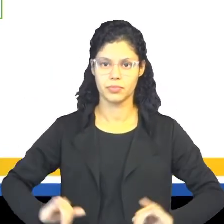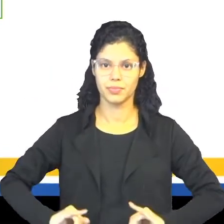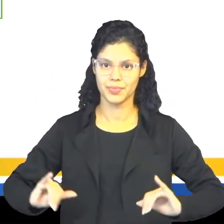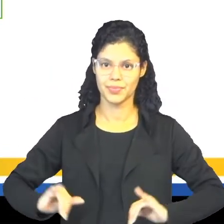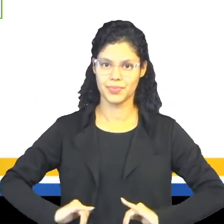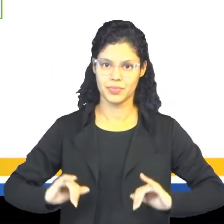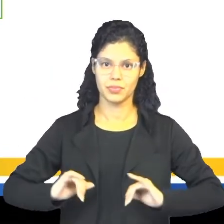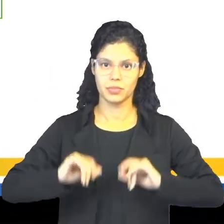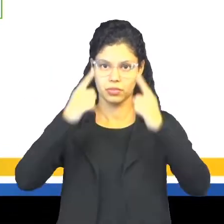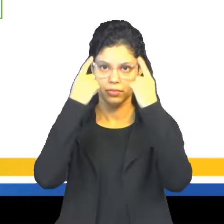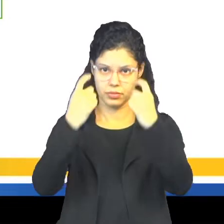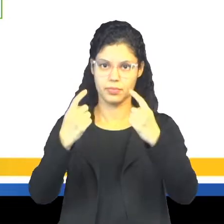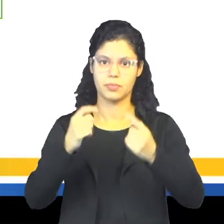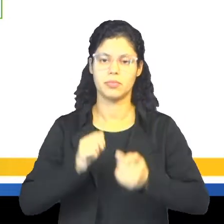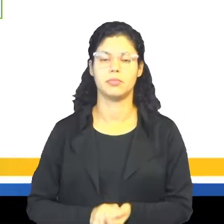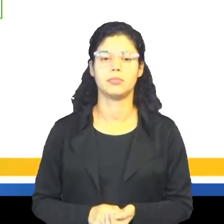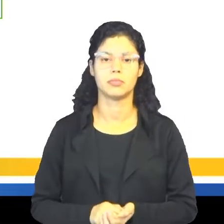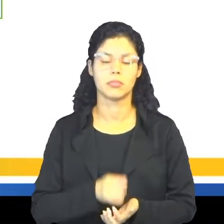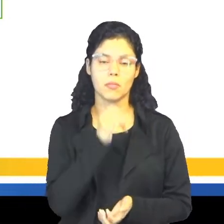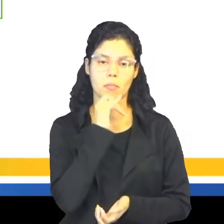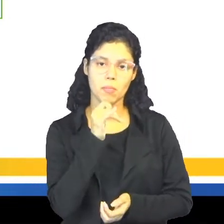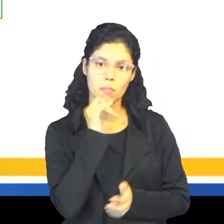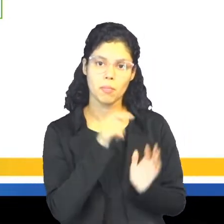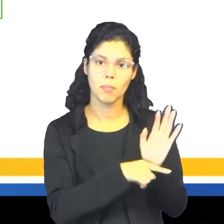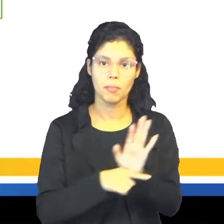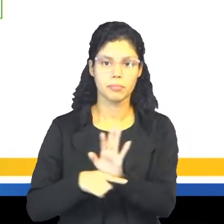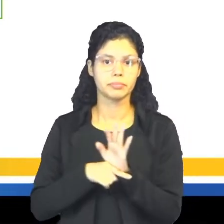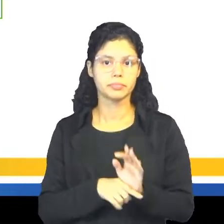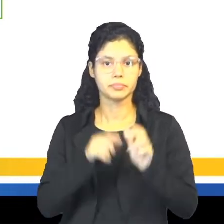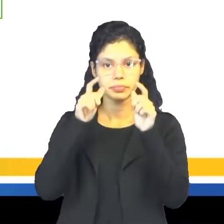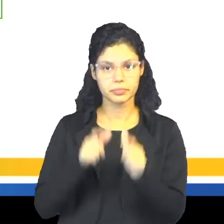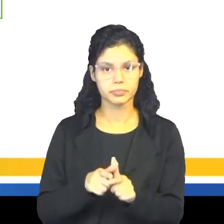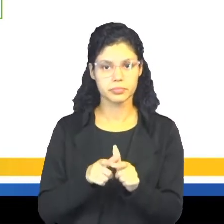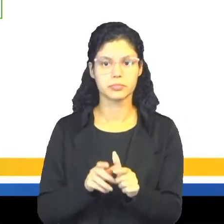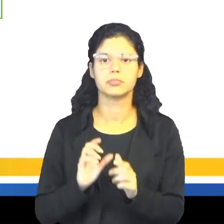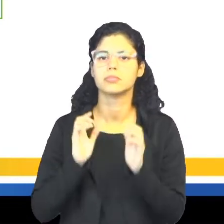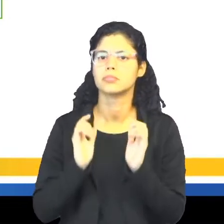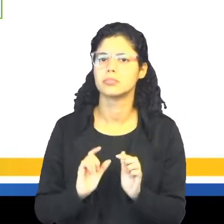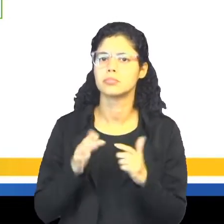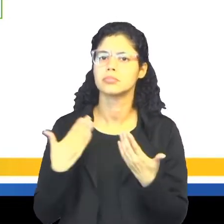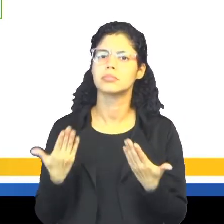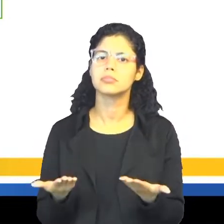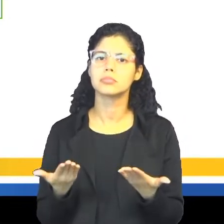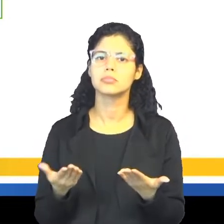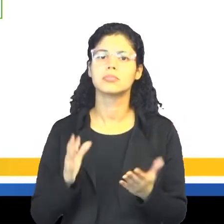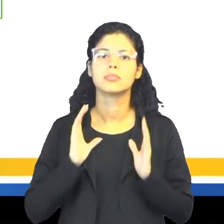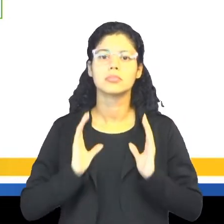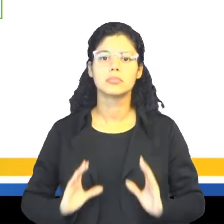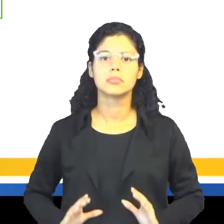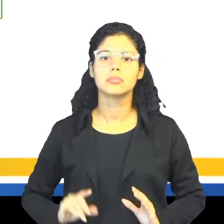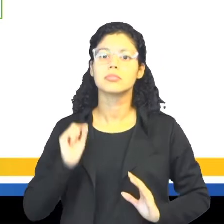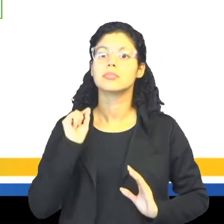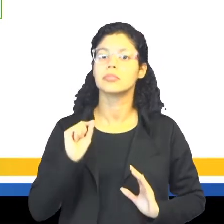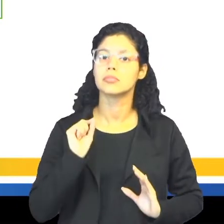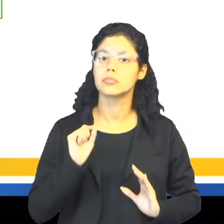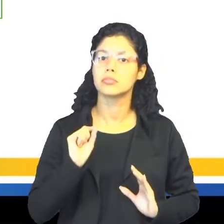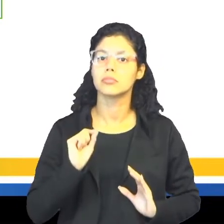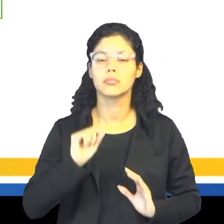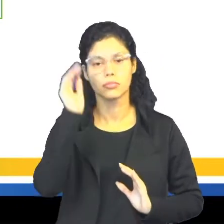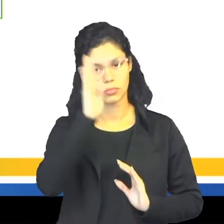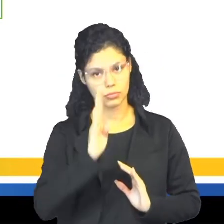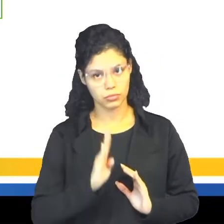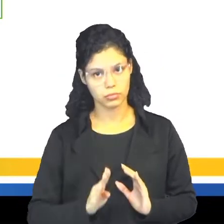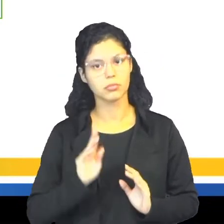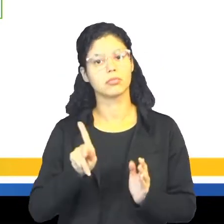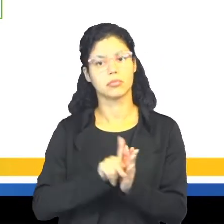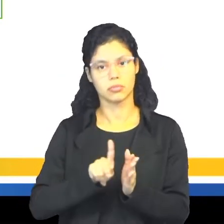por isso nesse exemplo aí como a gente tá vendo ele está indicando um lugar de origem o cidadão é o quê brasileiro então a